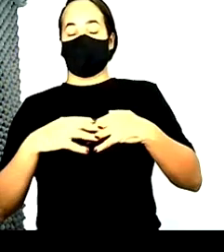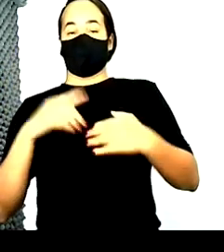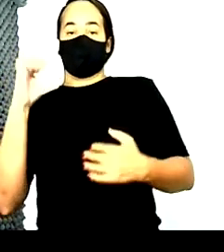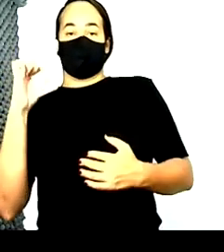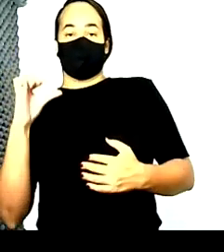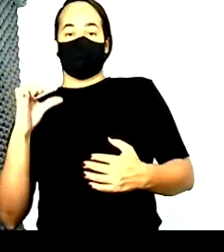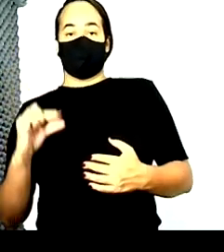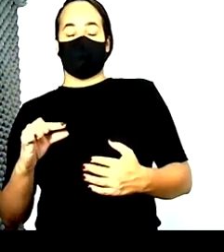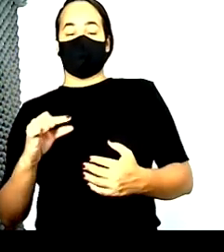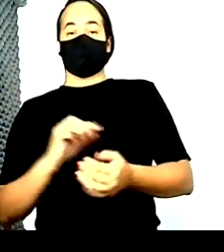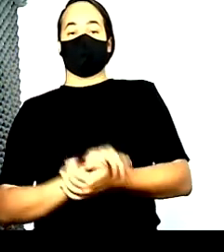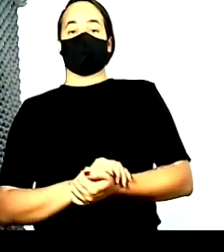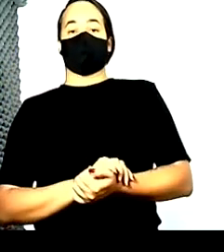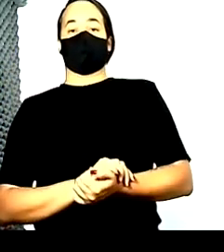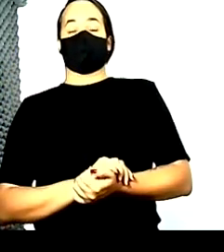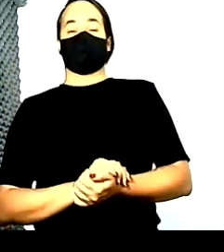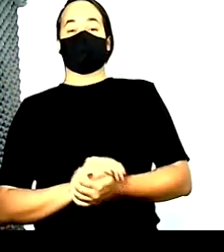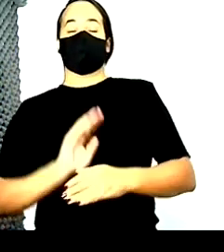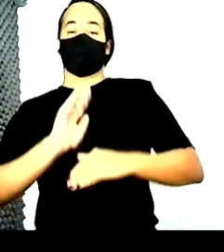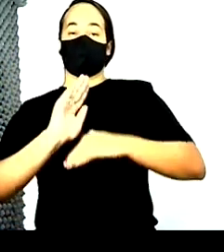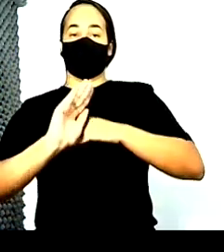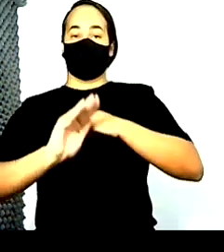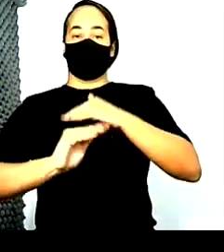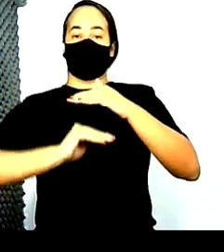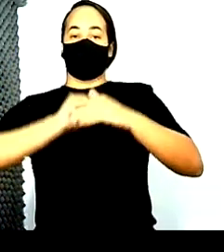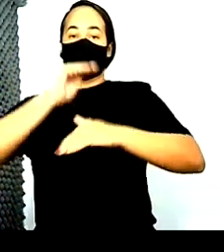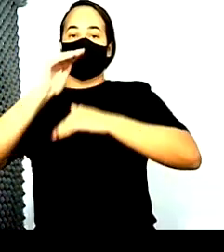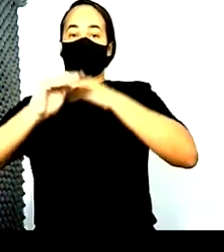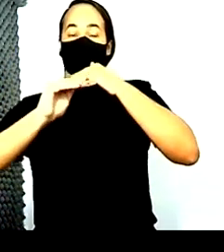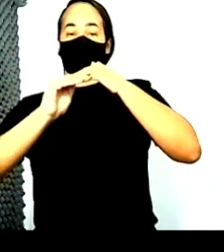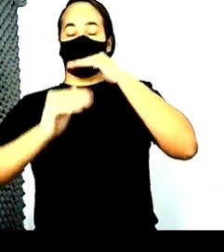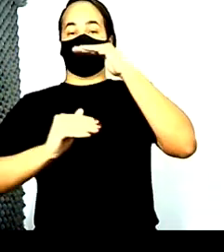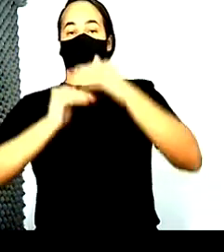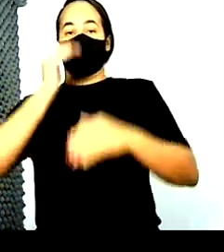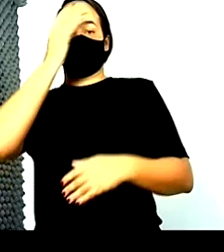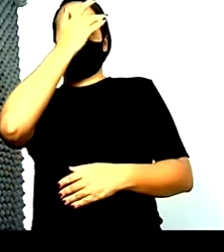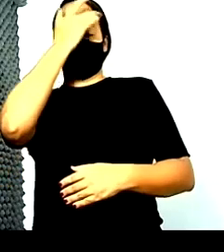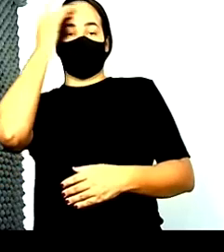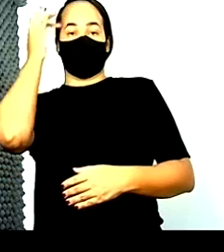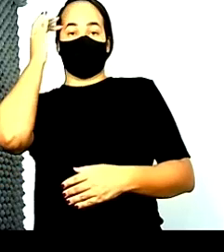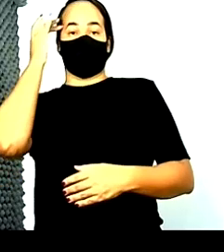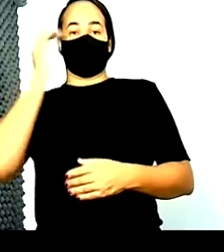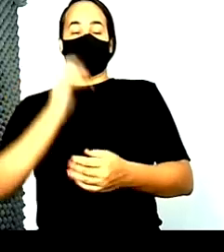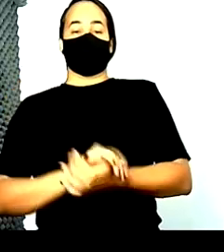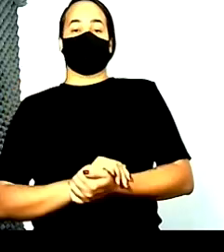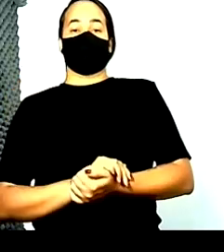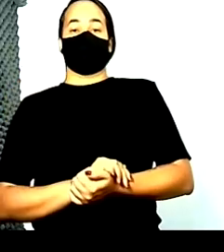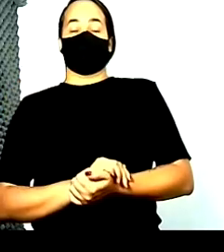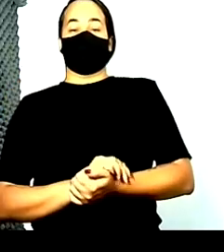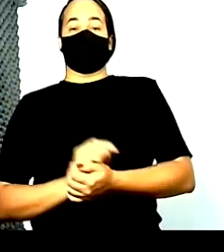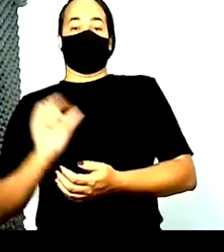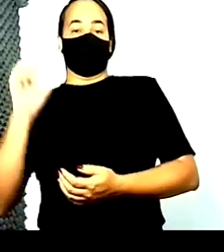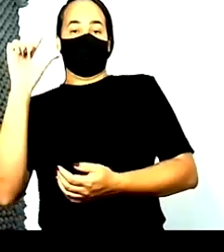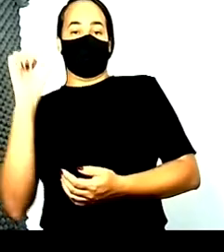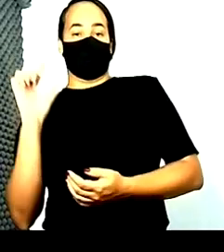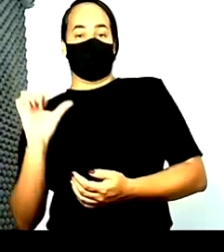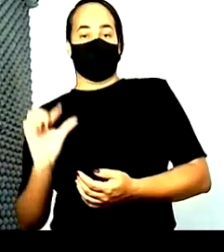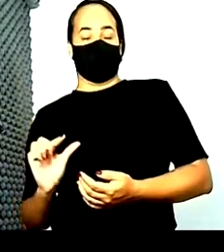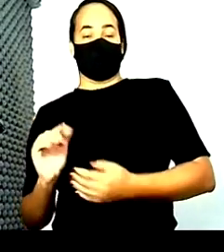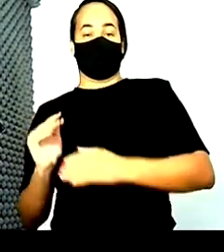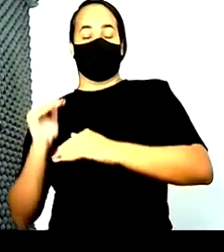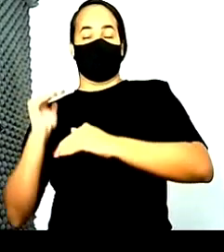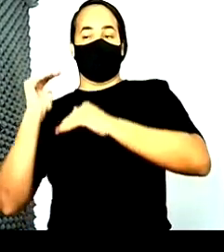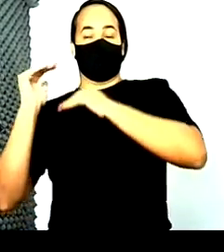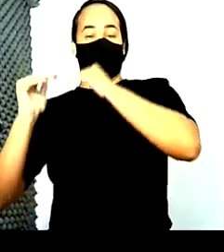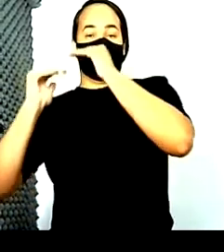funções reduzidas. Então, conforme o desenvolvimento, conforme o crescimento do indivíduo, esse timo ele vai diminuir e não vai ter muitas funções, vai ser